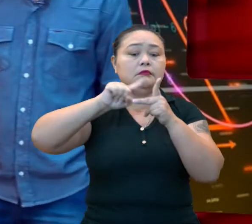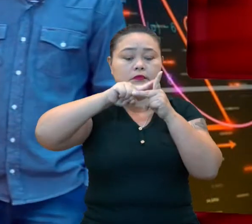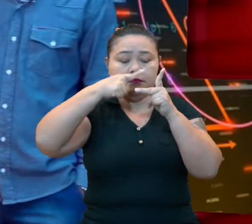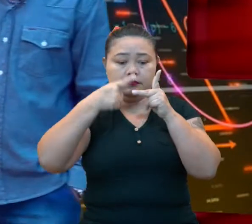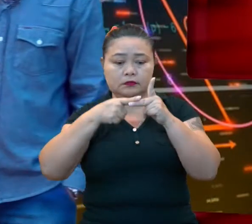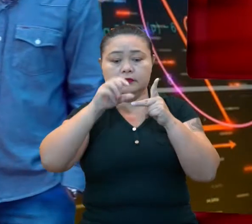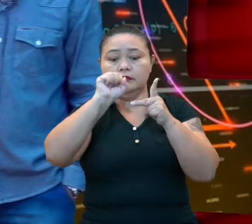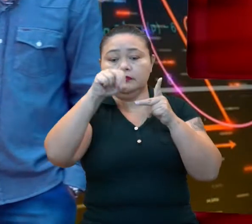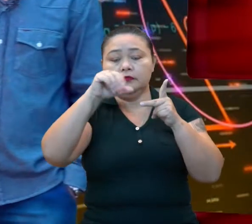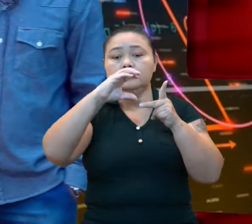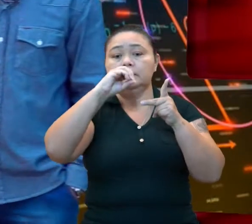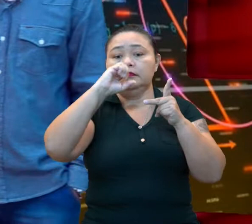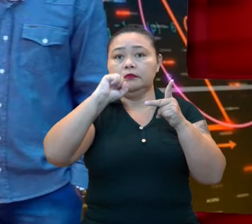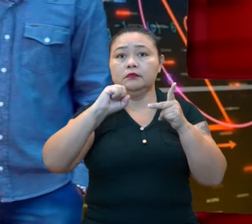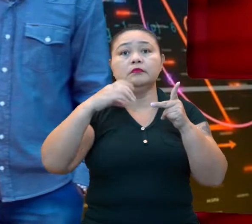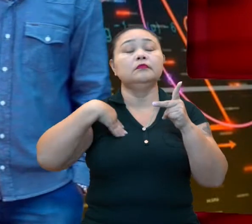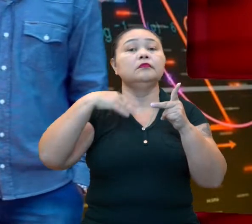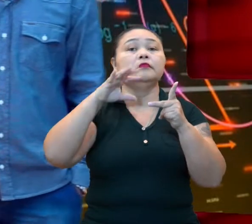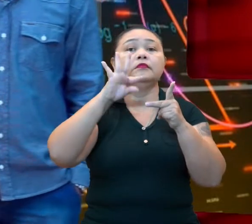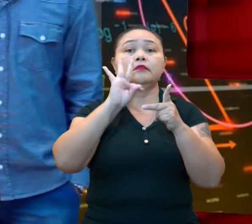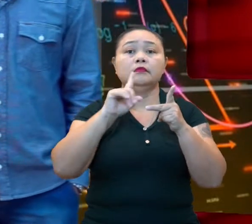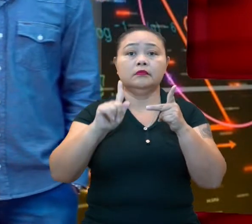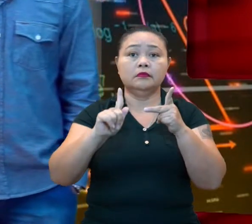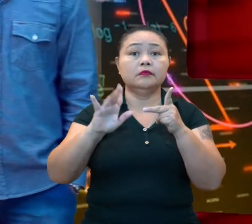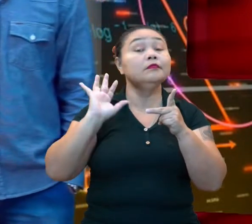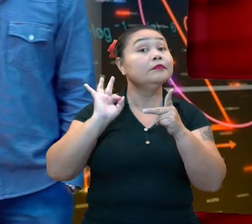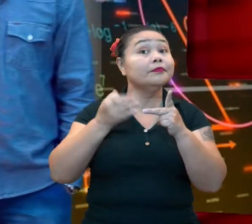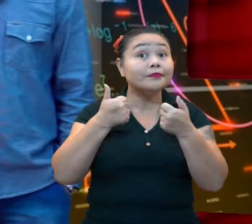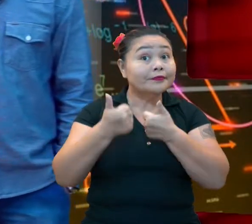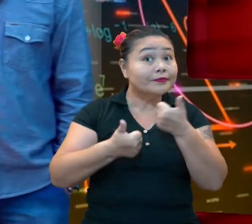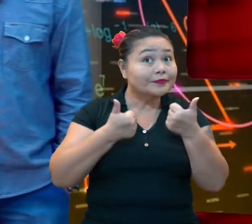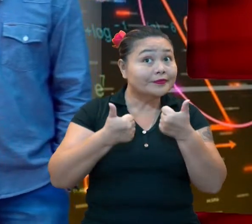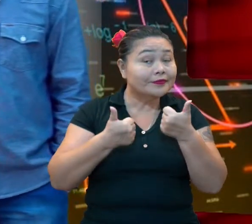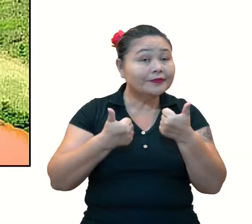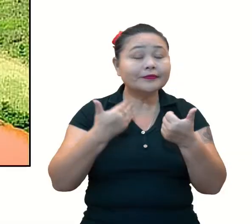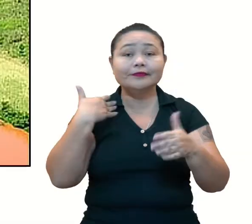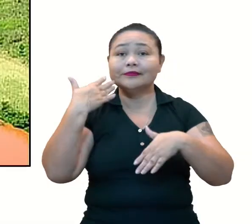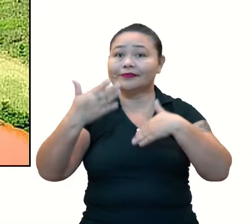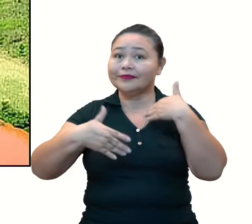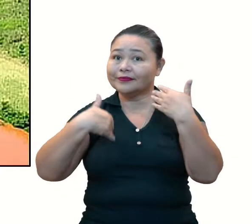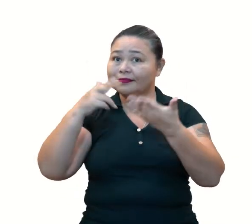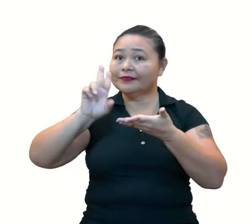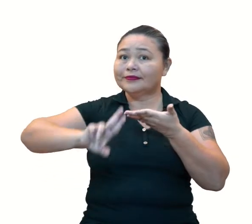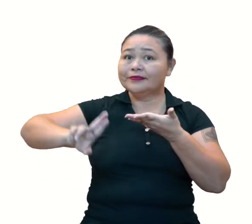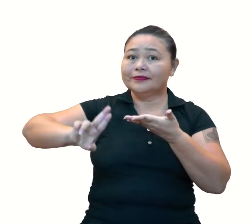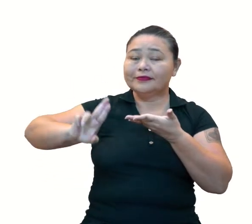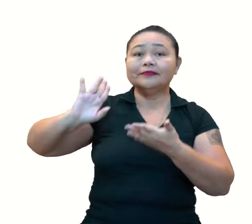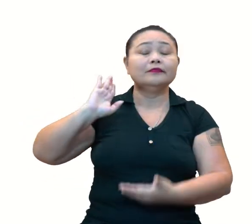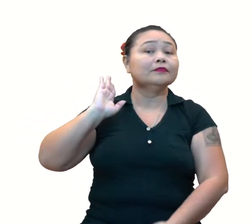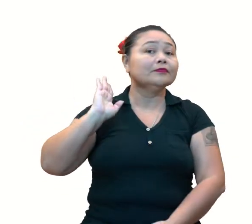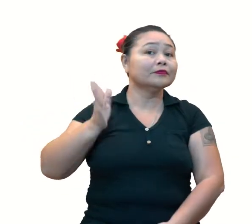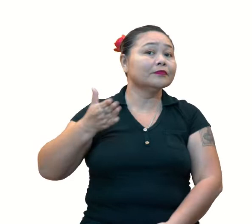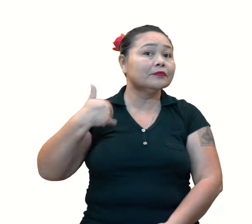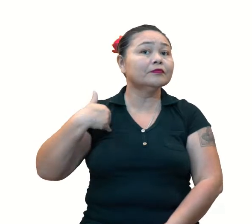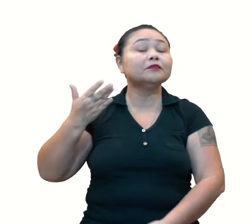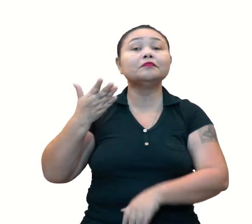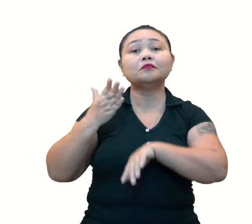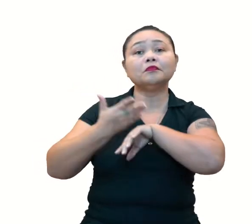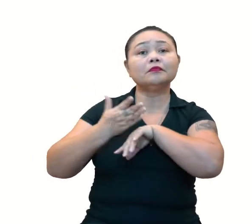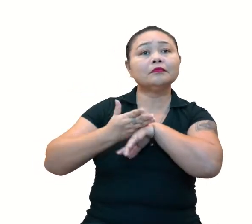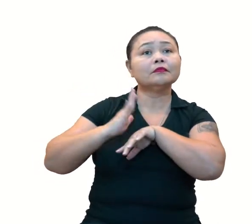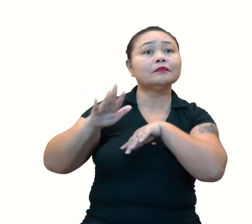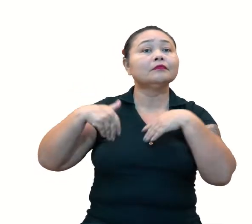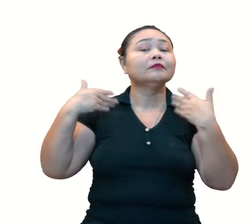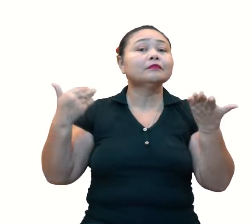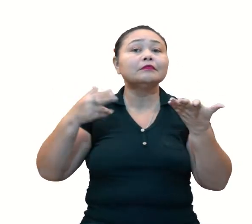cosseno ou da tangente. Beleza? Certinho? Então, vamos lá, avançando nas aplicações, a gente já viu uma situação bem prática e agora a gente